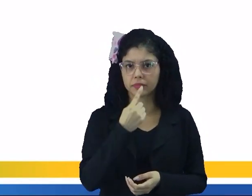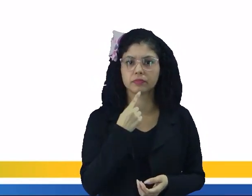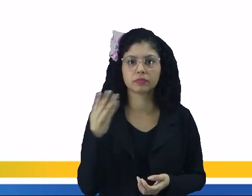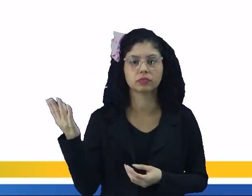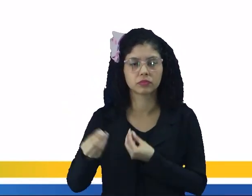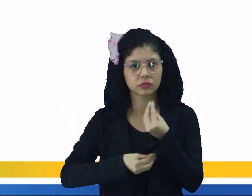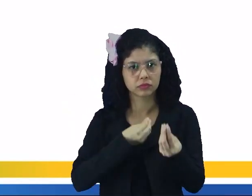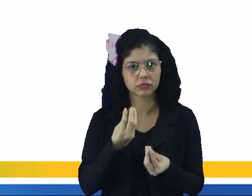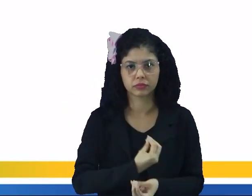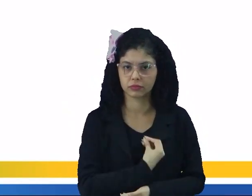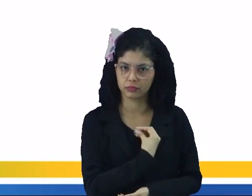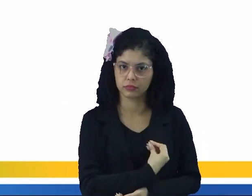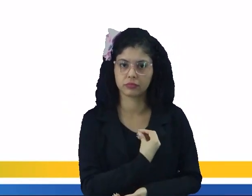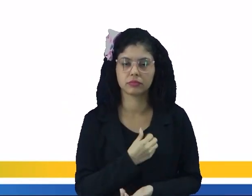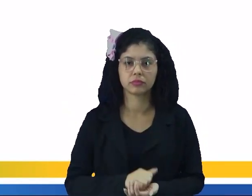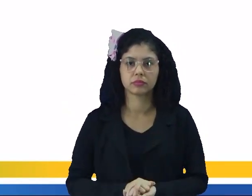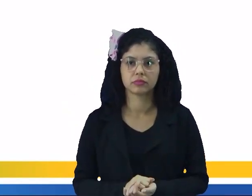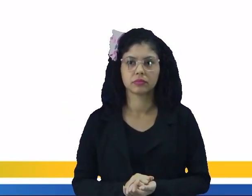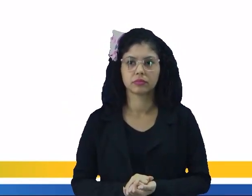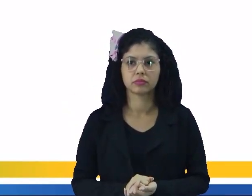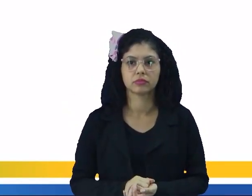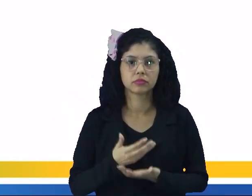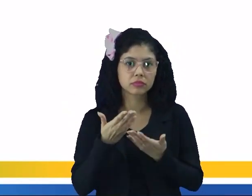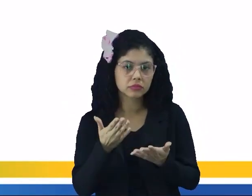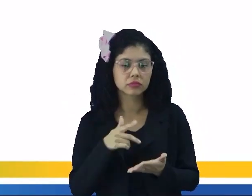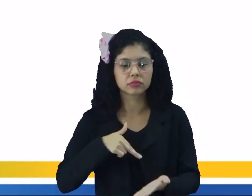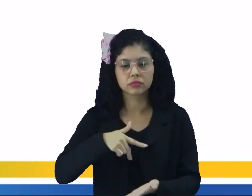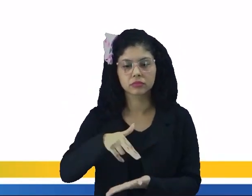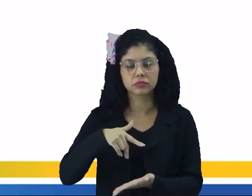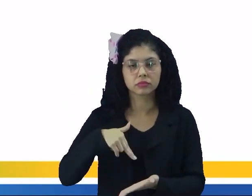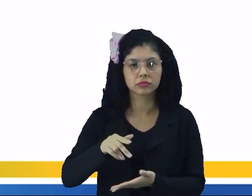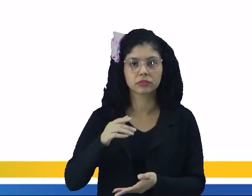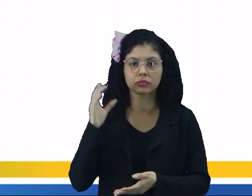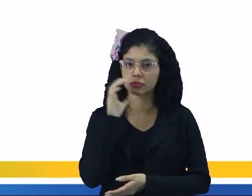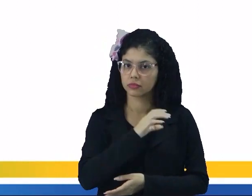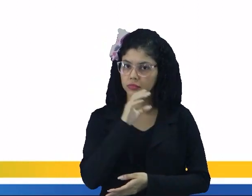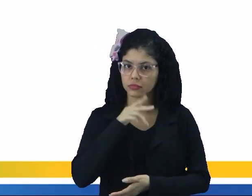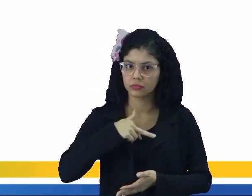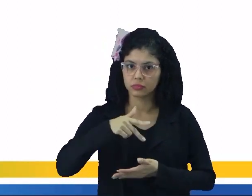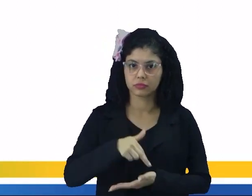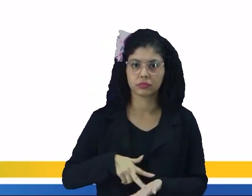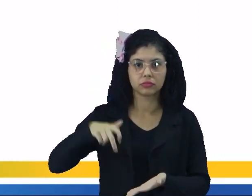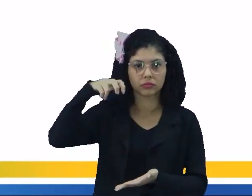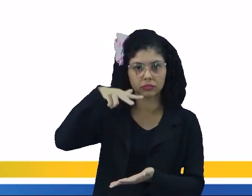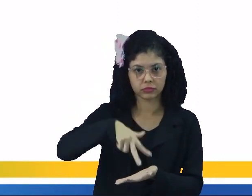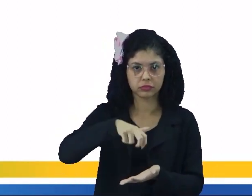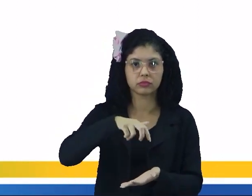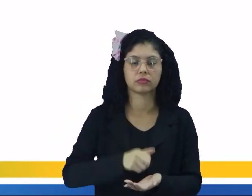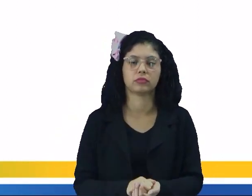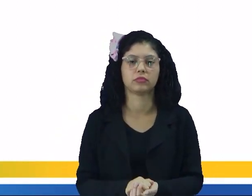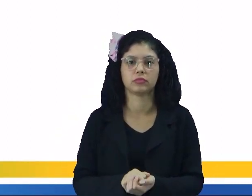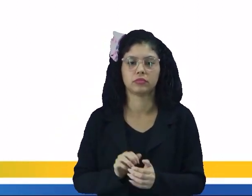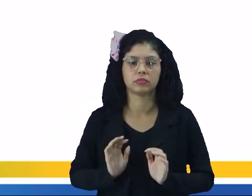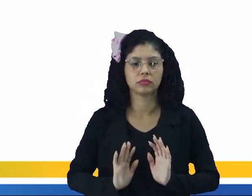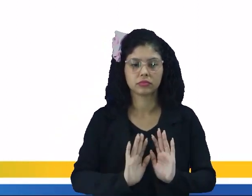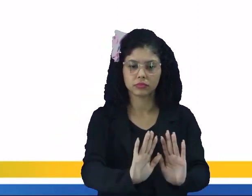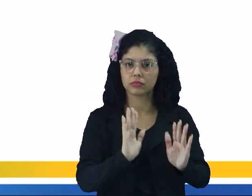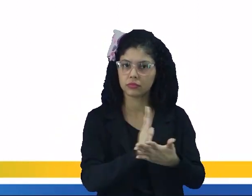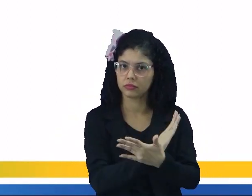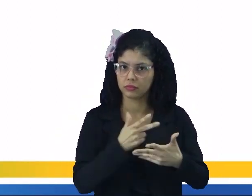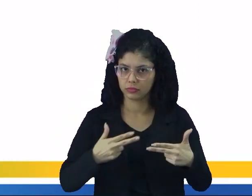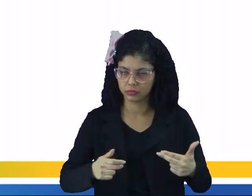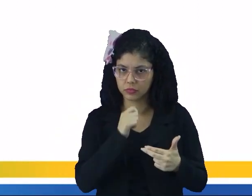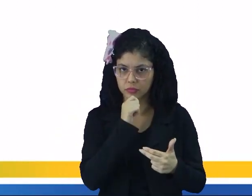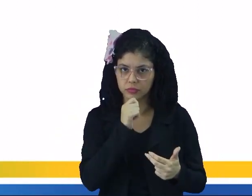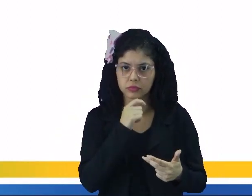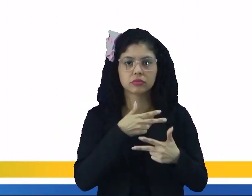está realmente presente, né? O ato de você andar, de correr, de saltar, né, de empurrar